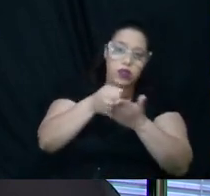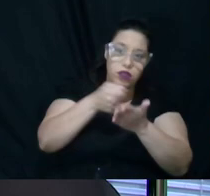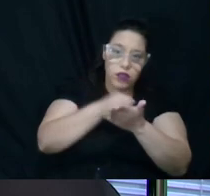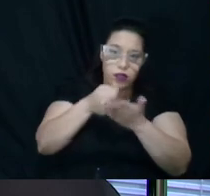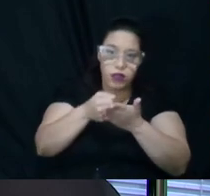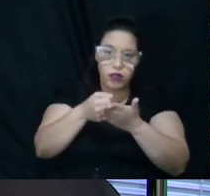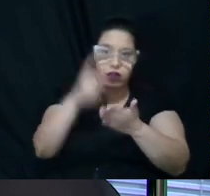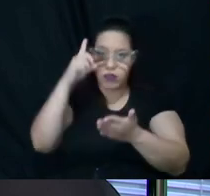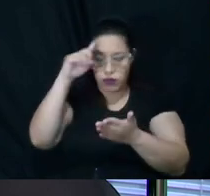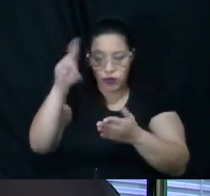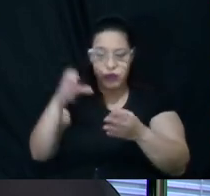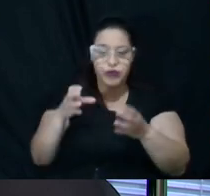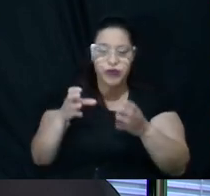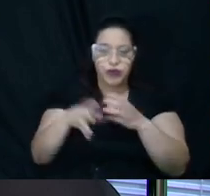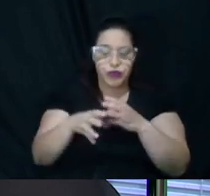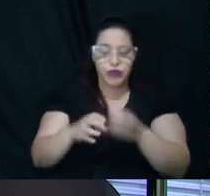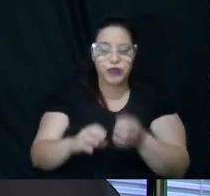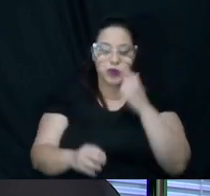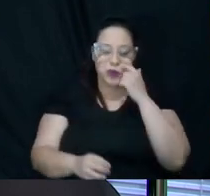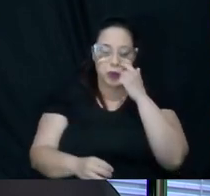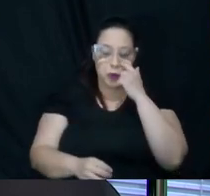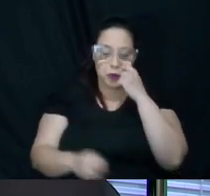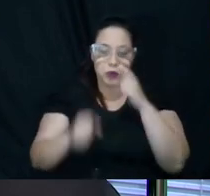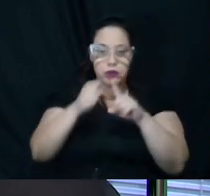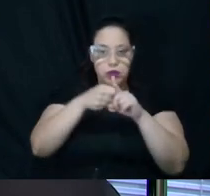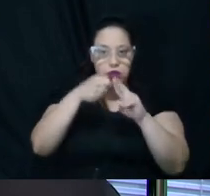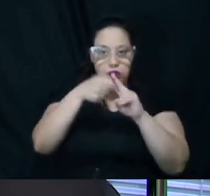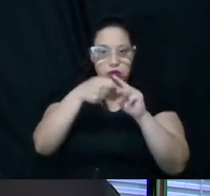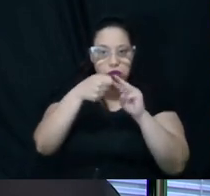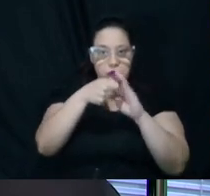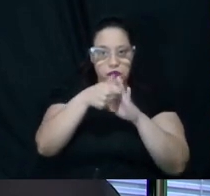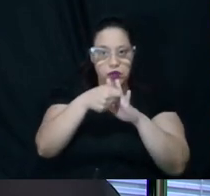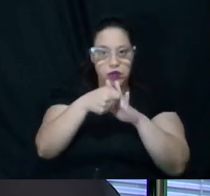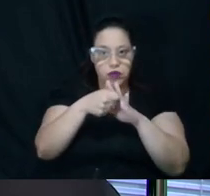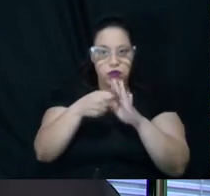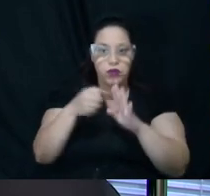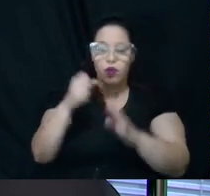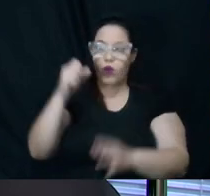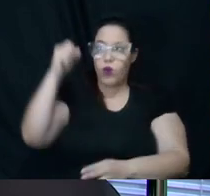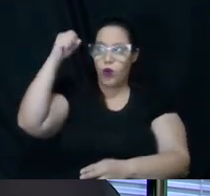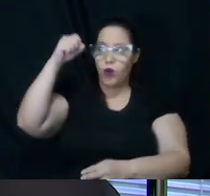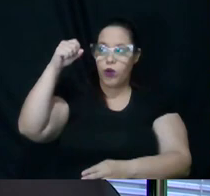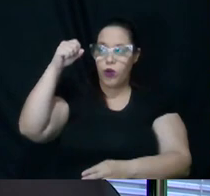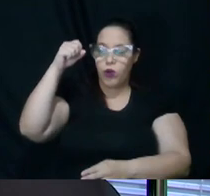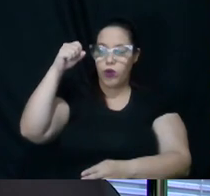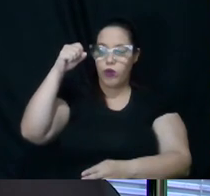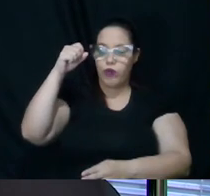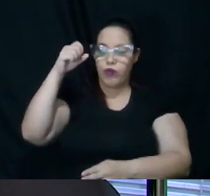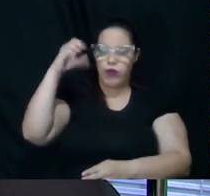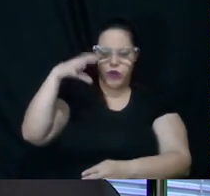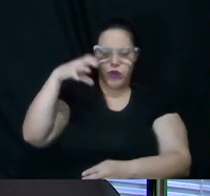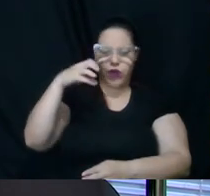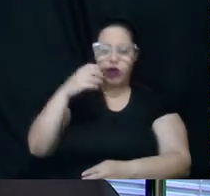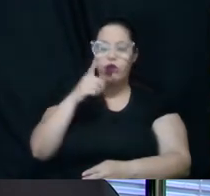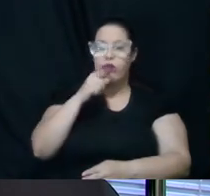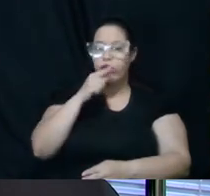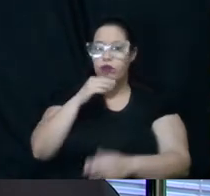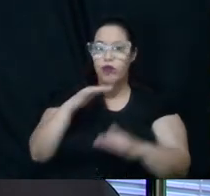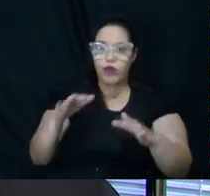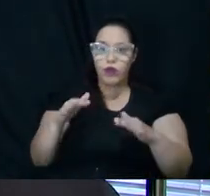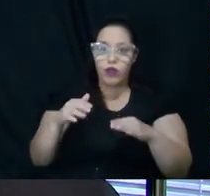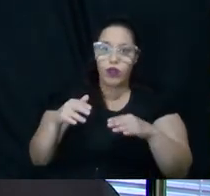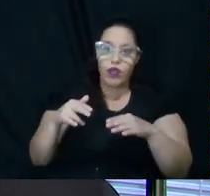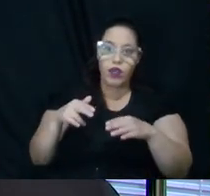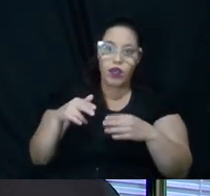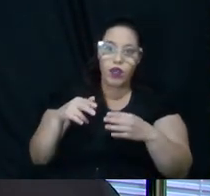são as que ocorrem todo mês. Despesa de luz, despesa de água, quem tem babá, quem costuma levar o animal para o pet também todo